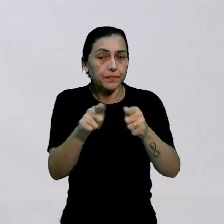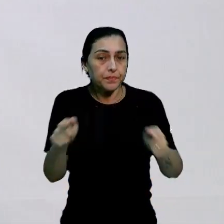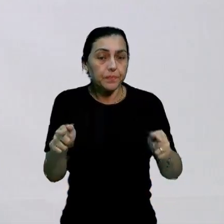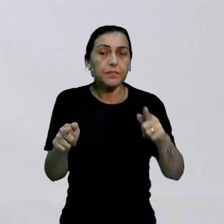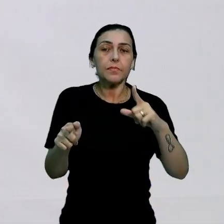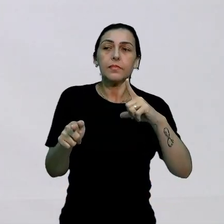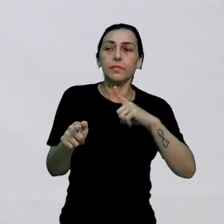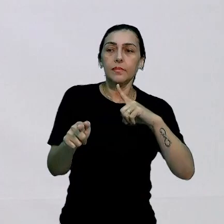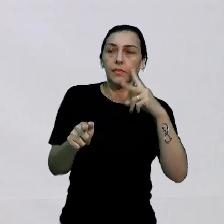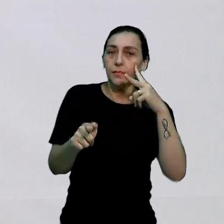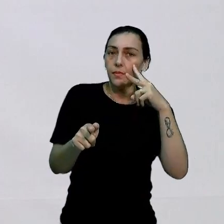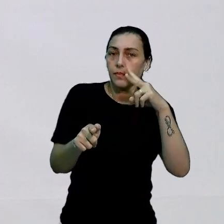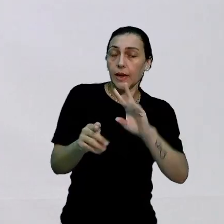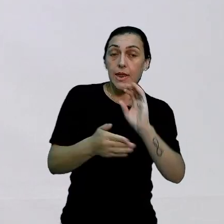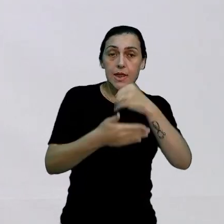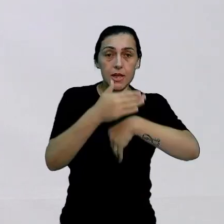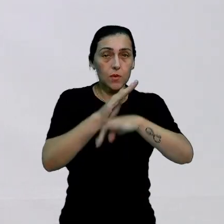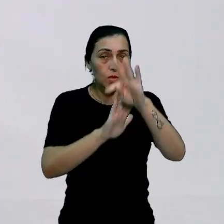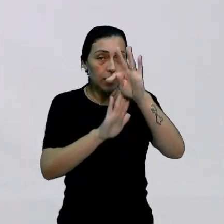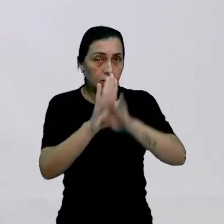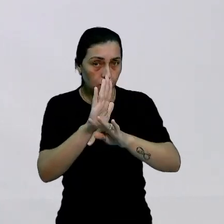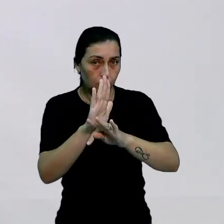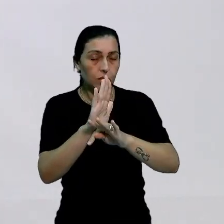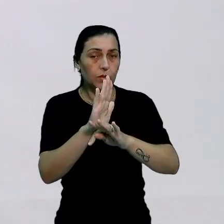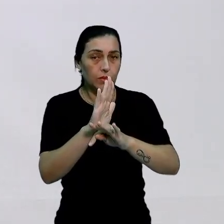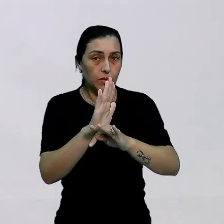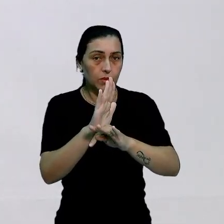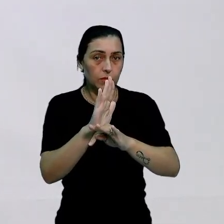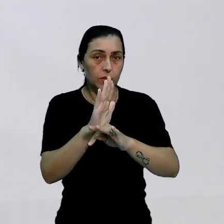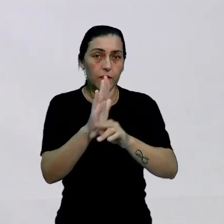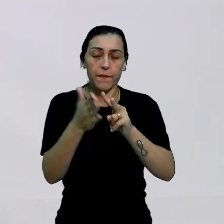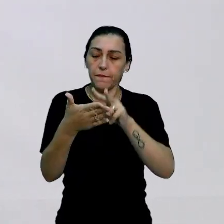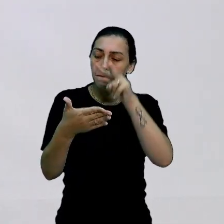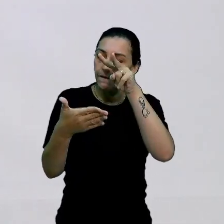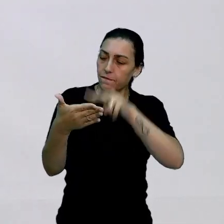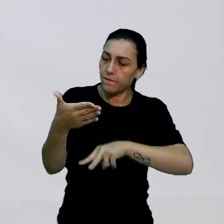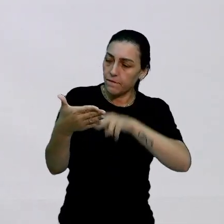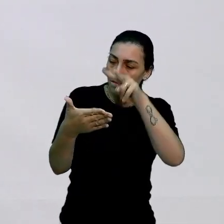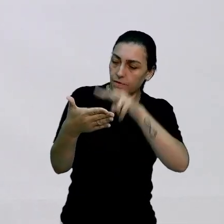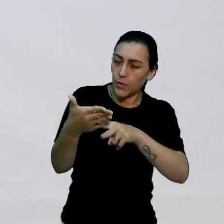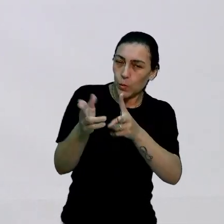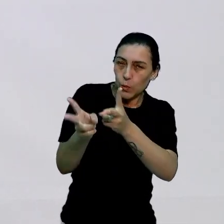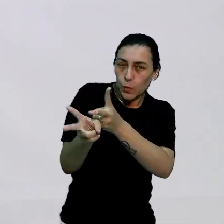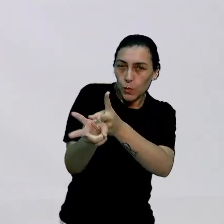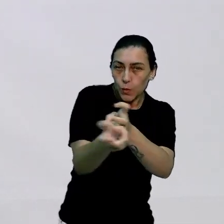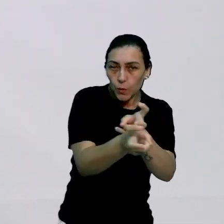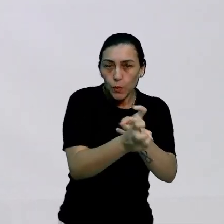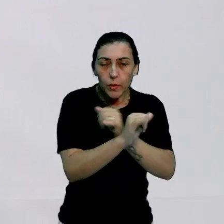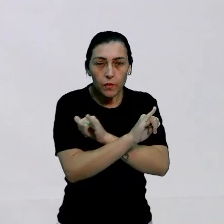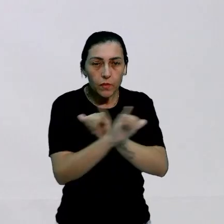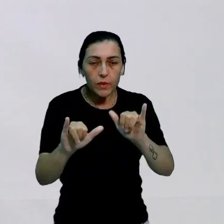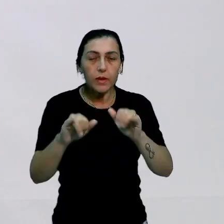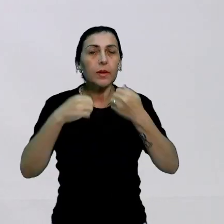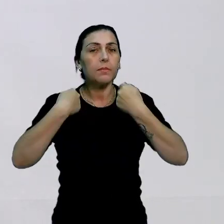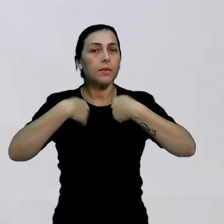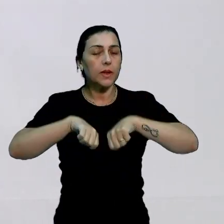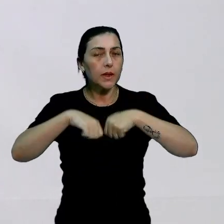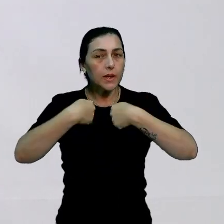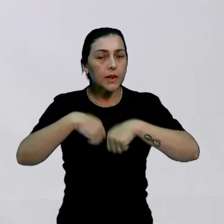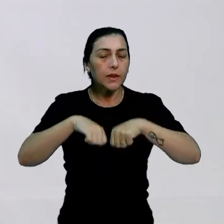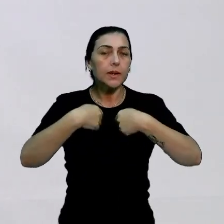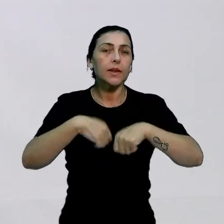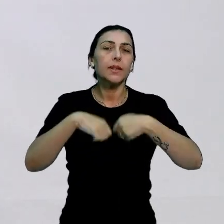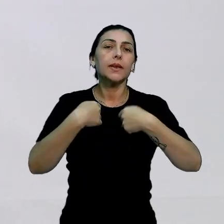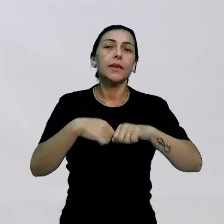tem que ser visto dentro do texto. Você pega o texto, né, extrai as informações que você precisa e aí